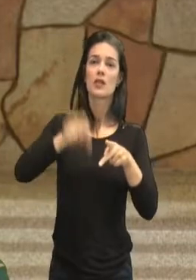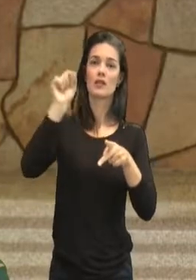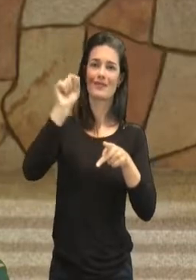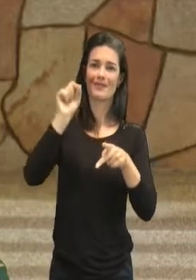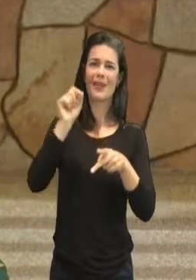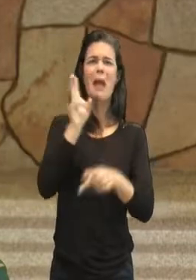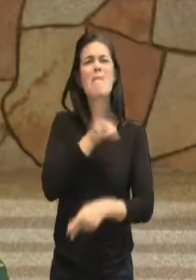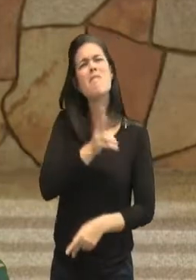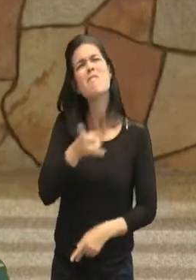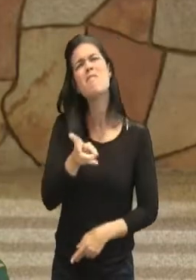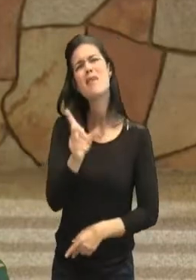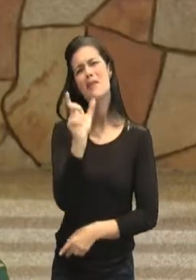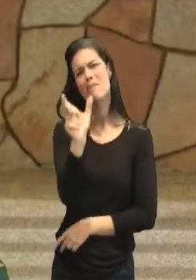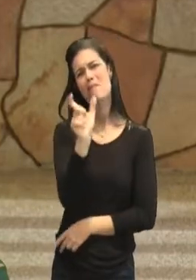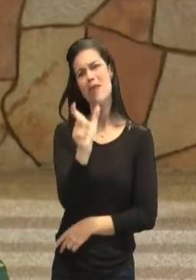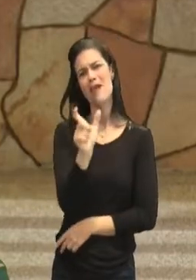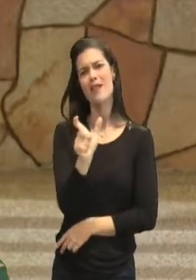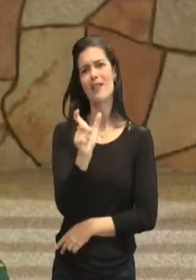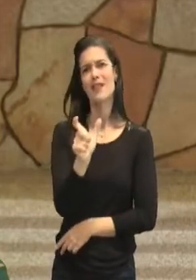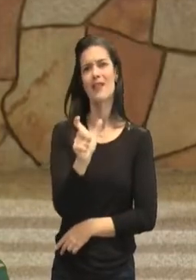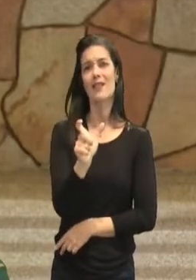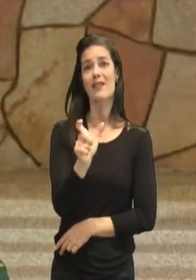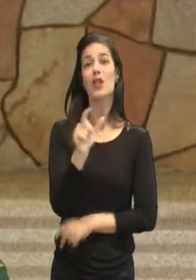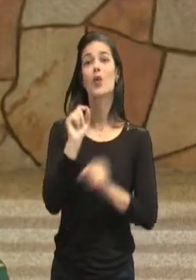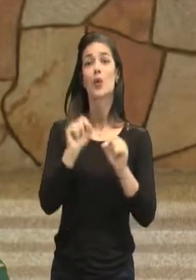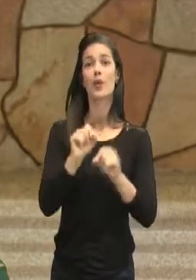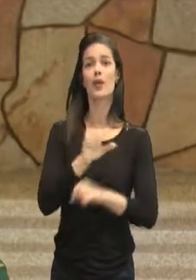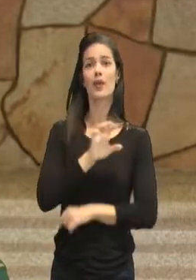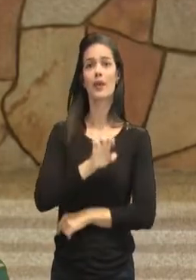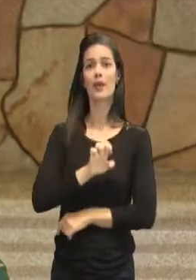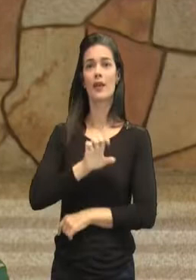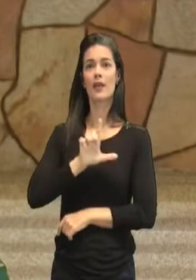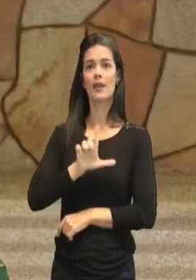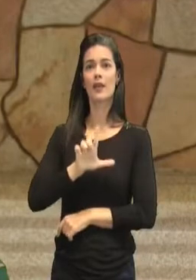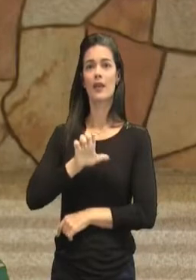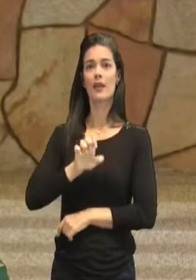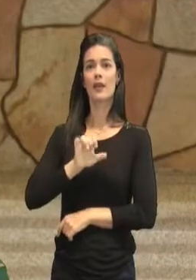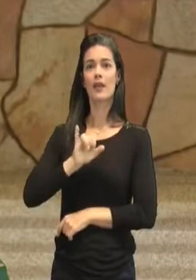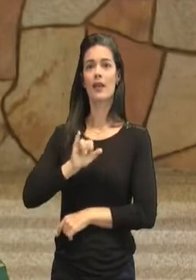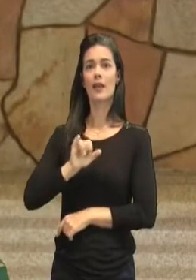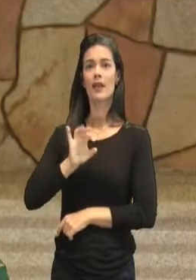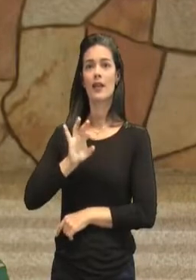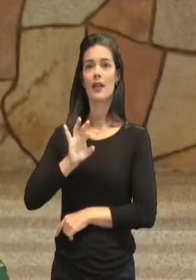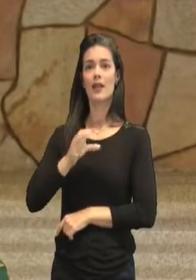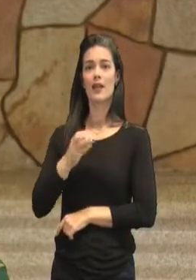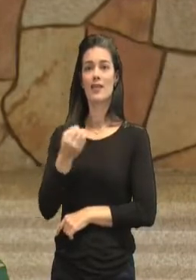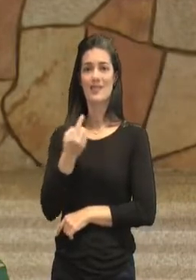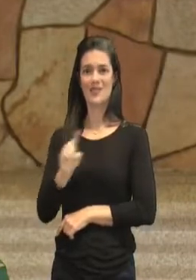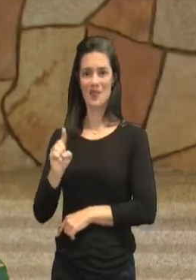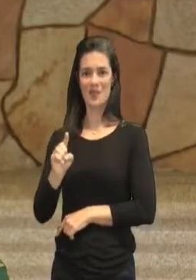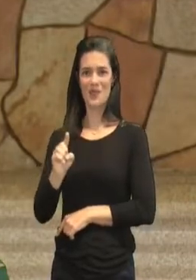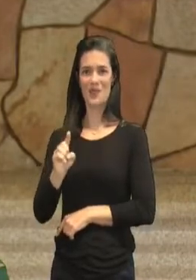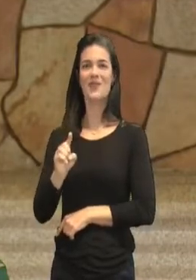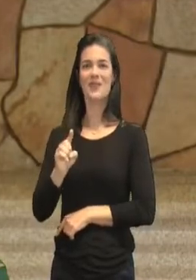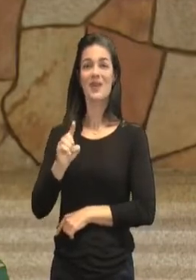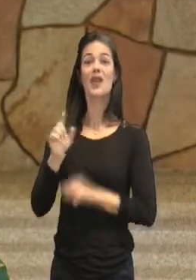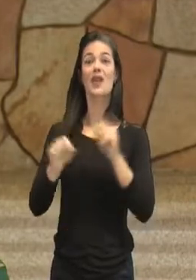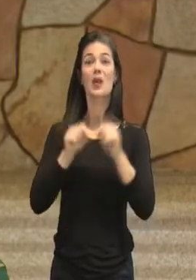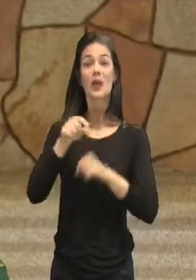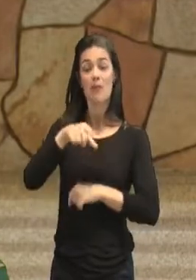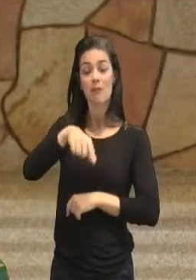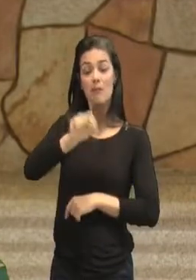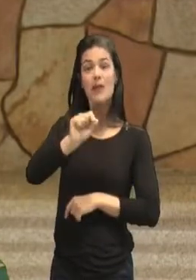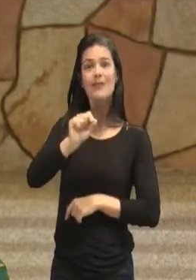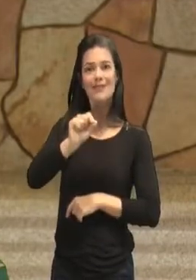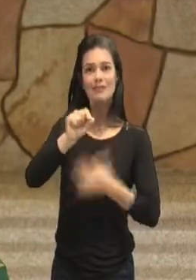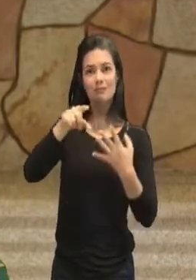palavra aqui, que nós encontramos em Efésios capítulo 1, no verso 4. Efésios capítulo 1, verso 4,